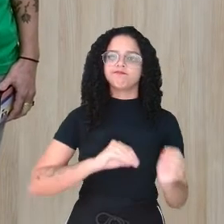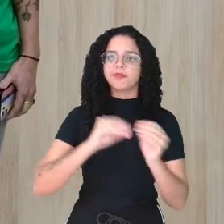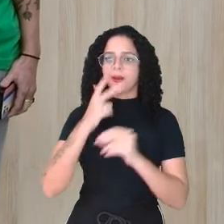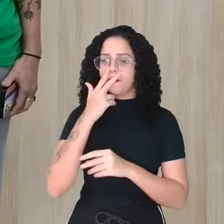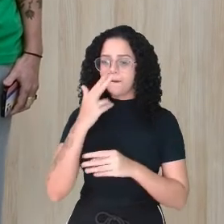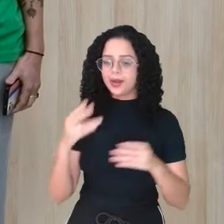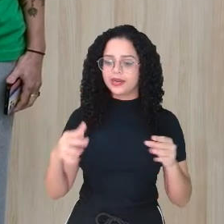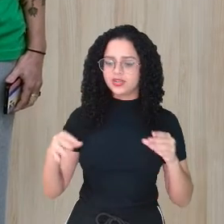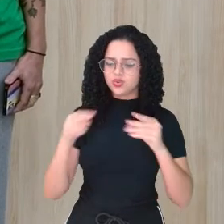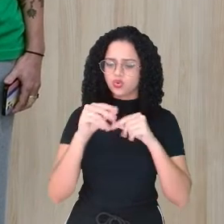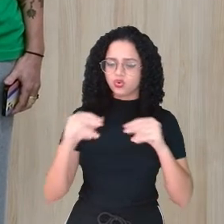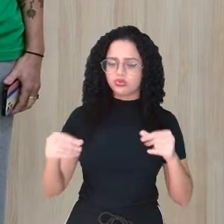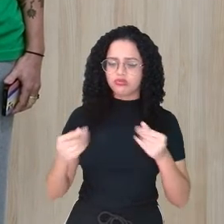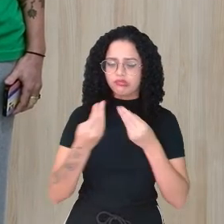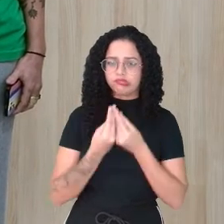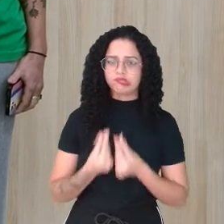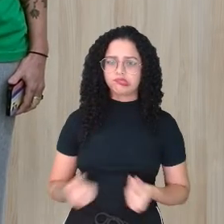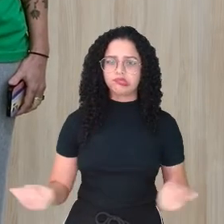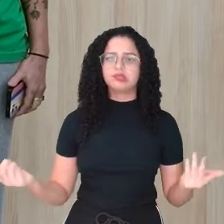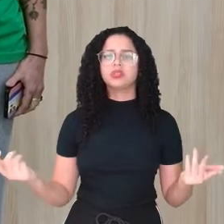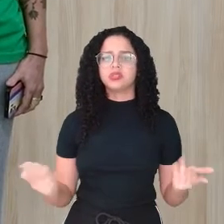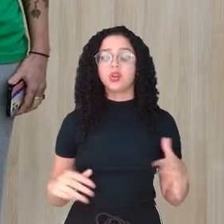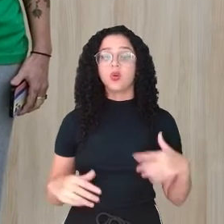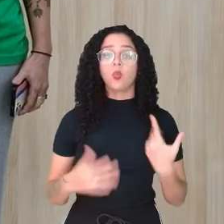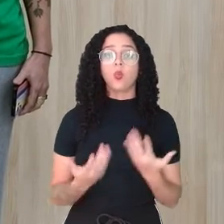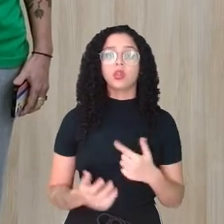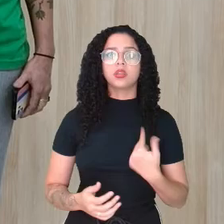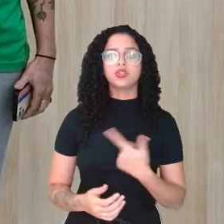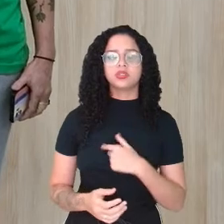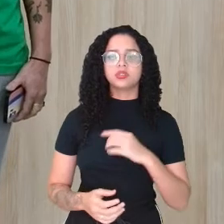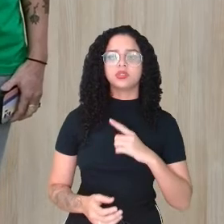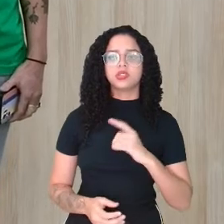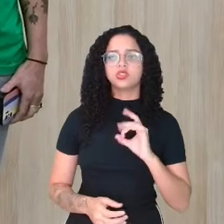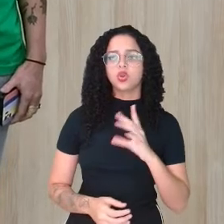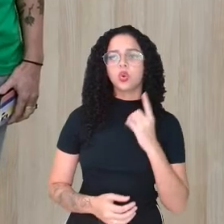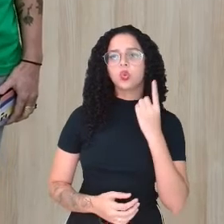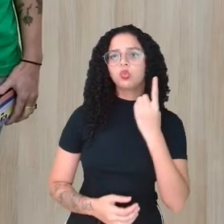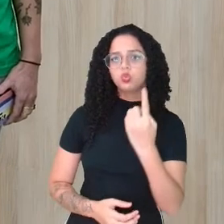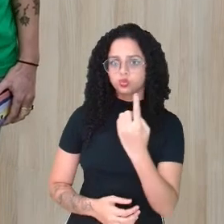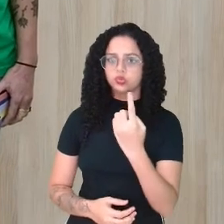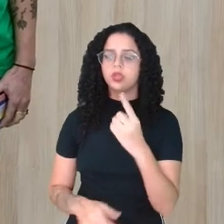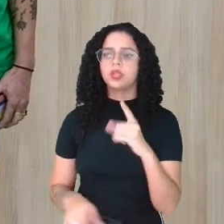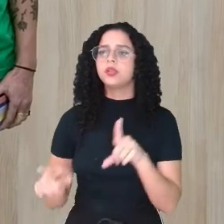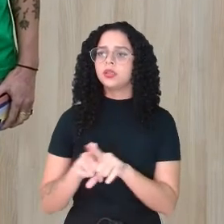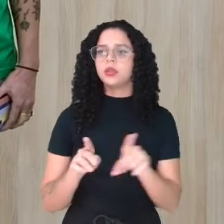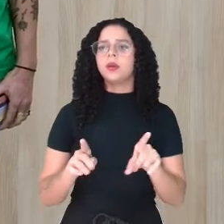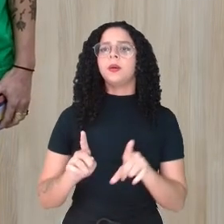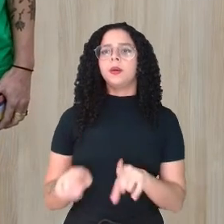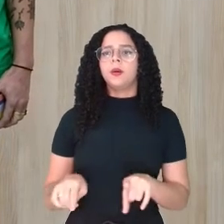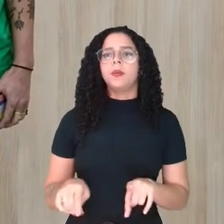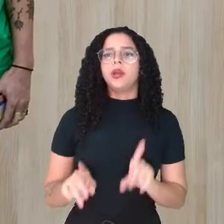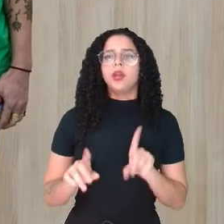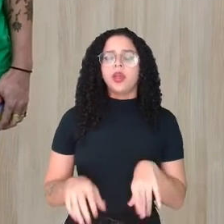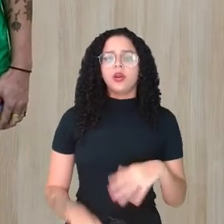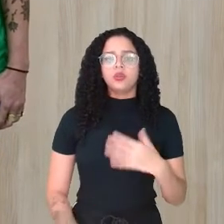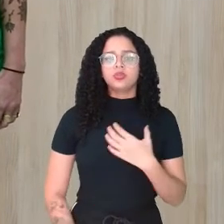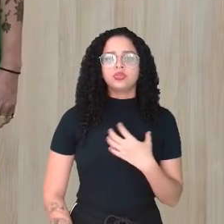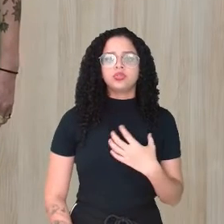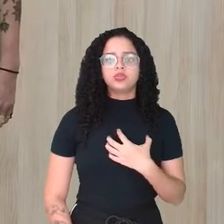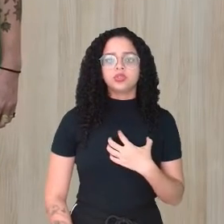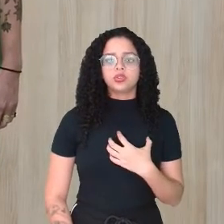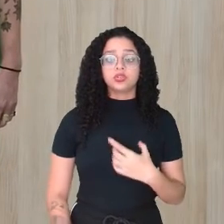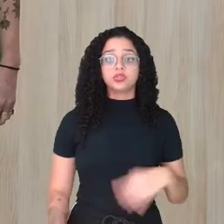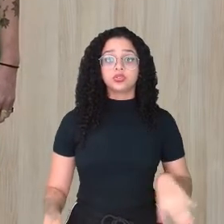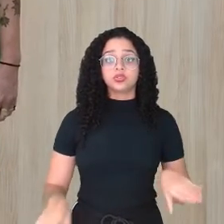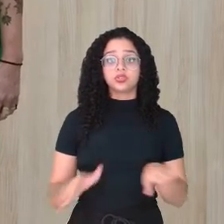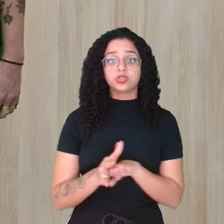desgasta com o solo. E quando a gente tem um só cultivo, é também, né, uma forma de